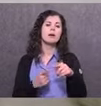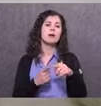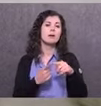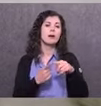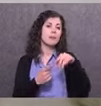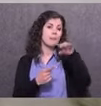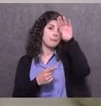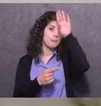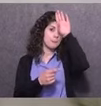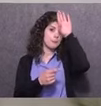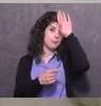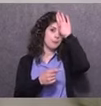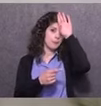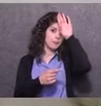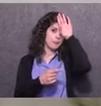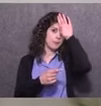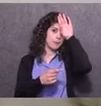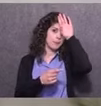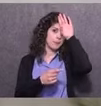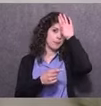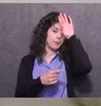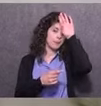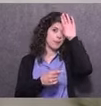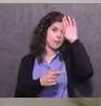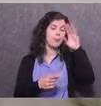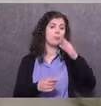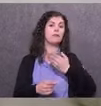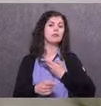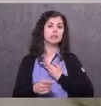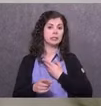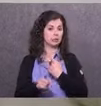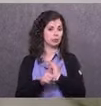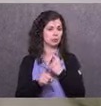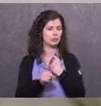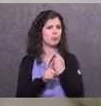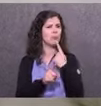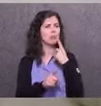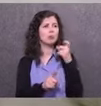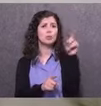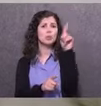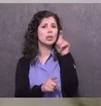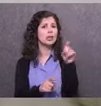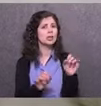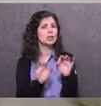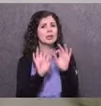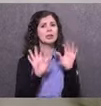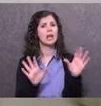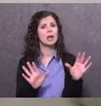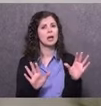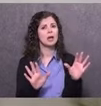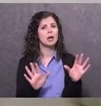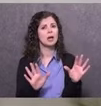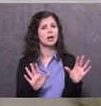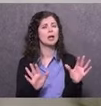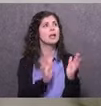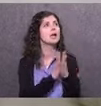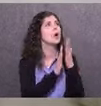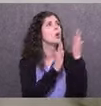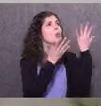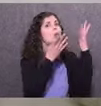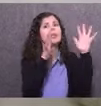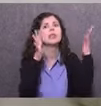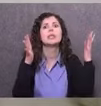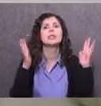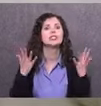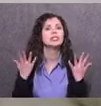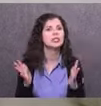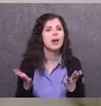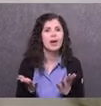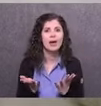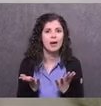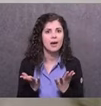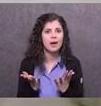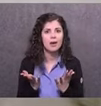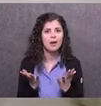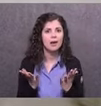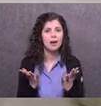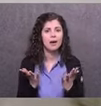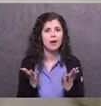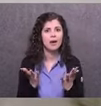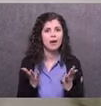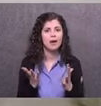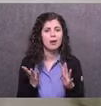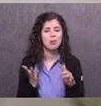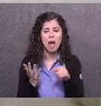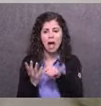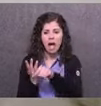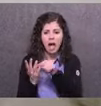abordava a mesma interrogação nestes termos. Onde está Deus quando